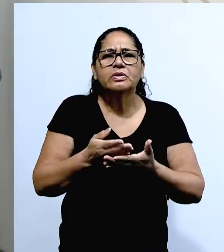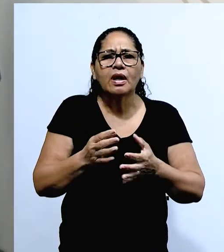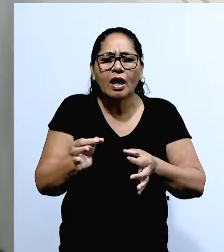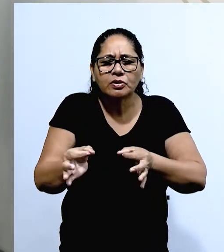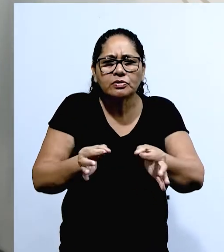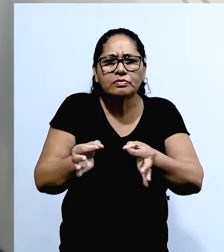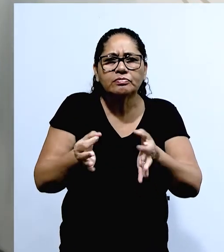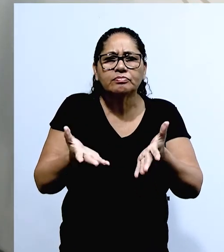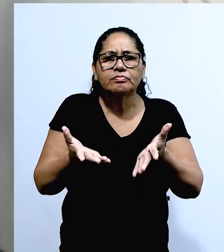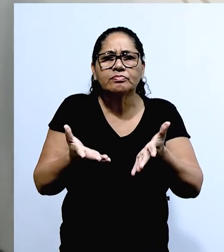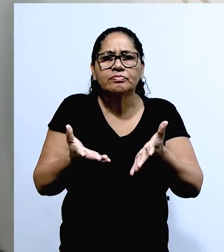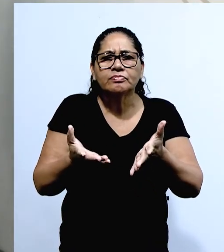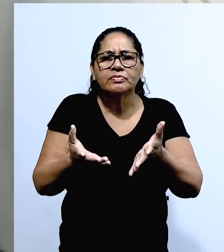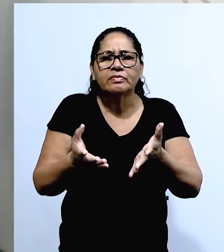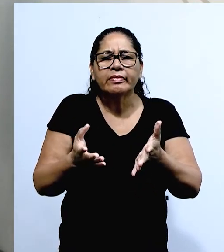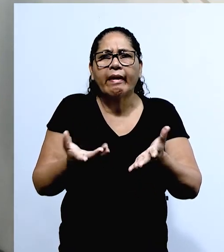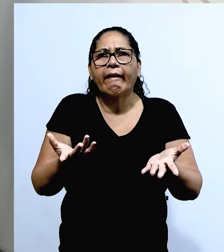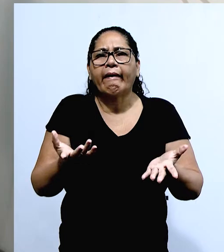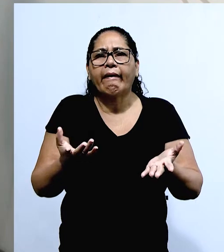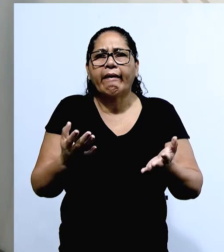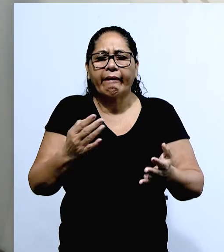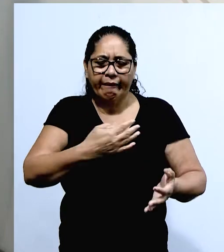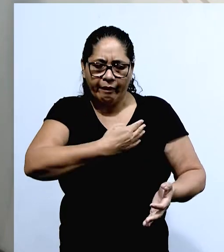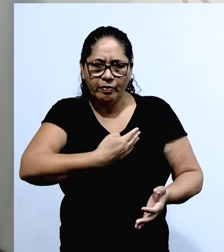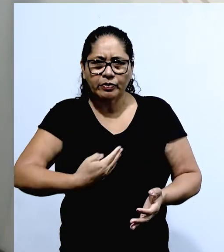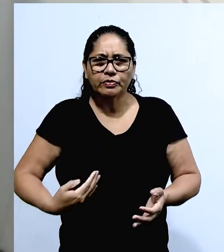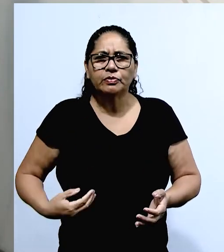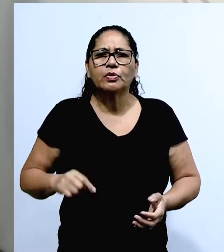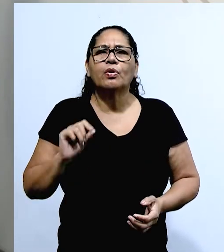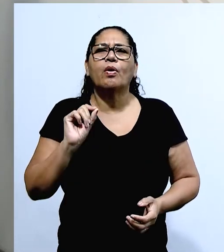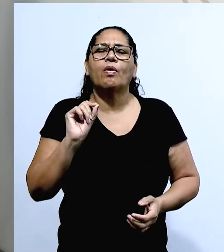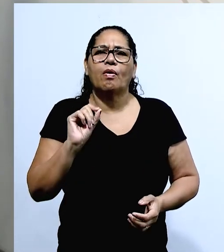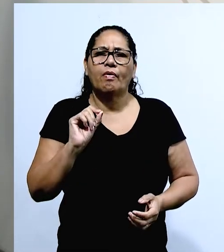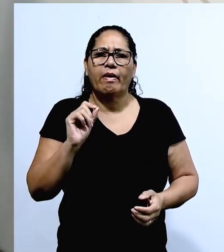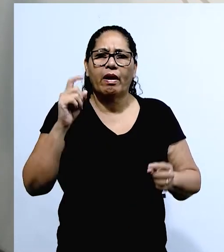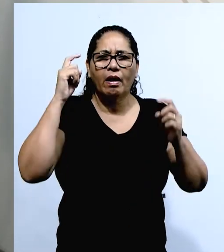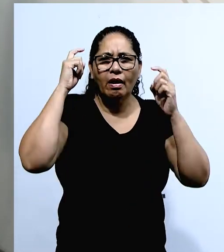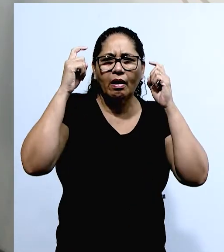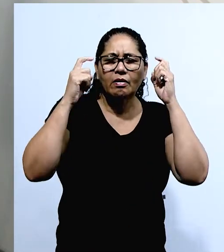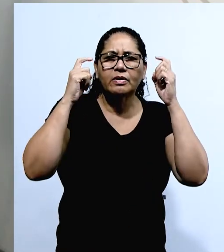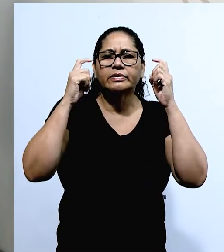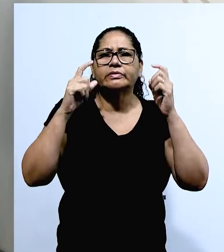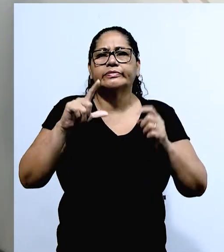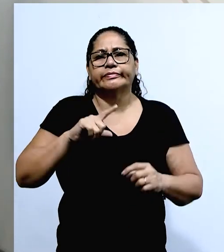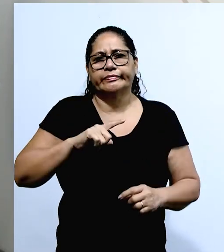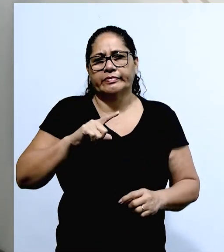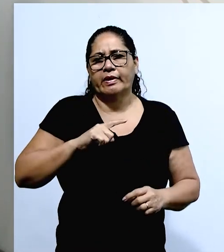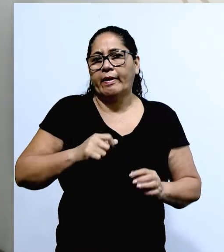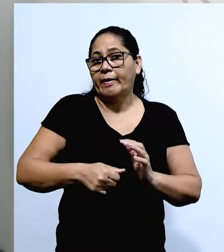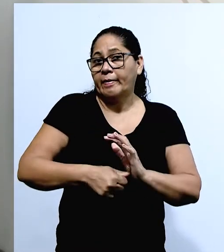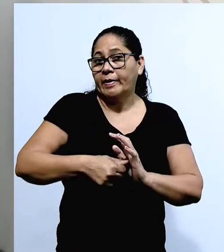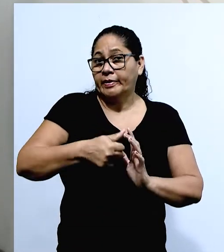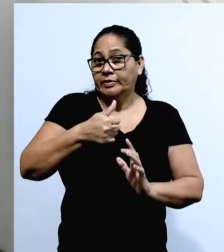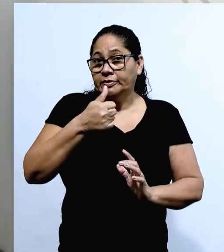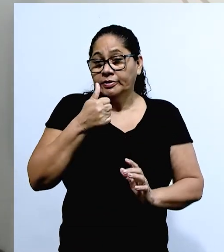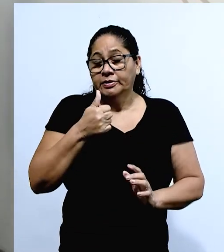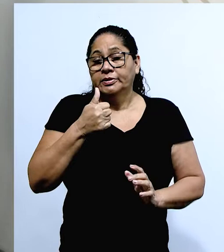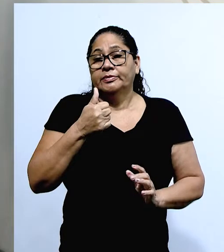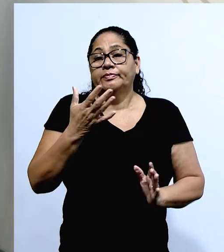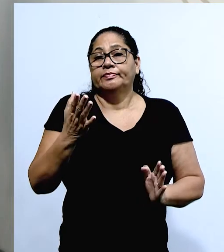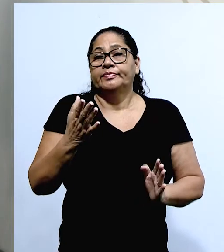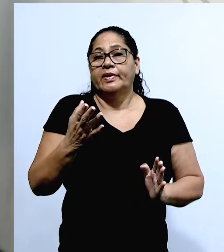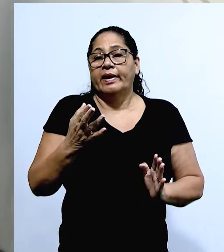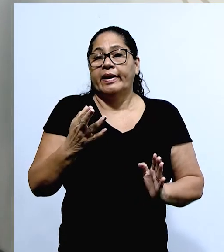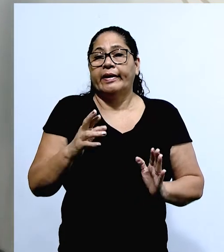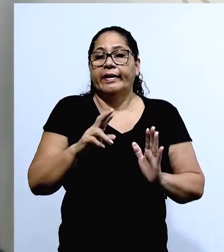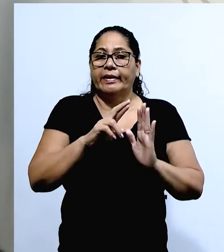de organizações que são de caráter público, né, qual que é a preocupação que a gente tem que ter? Primeiramente com uma questão